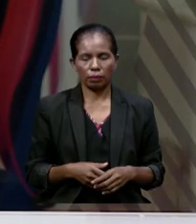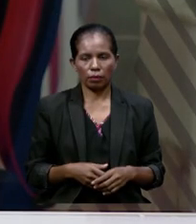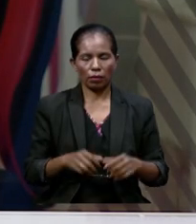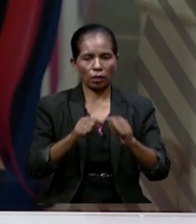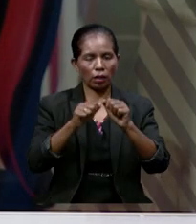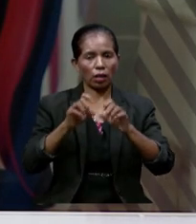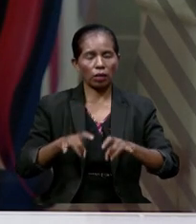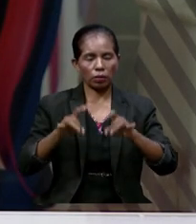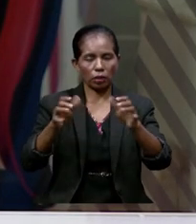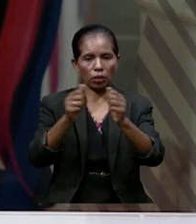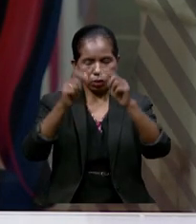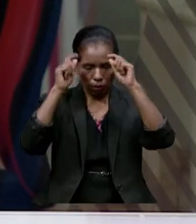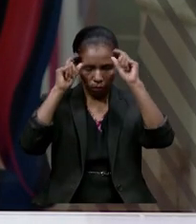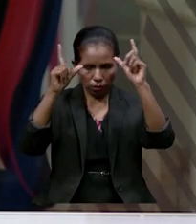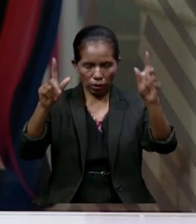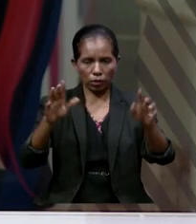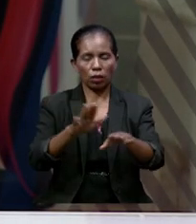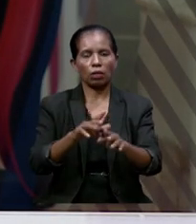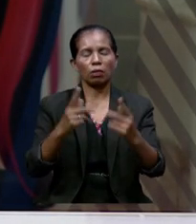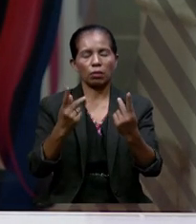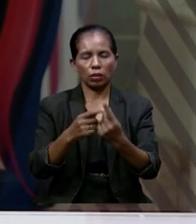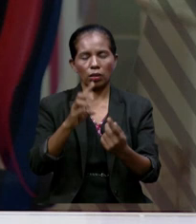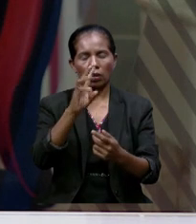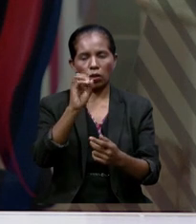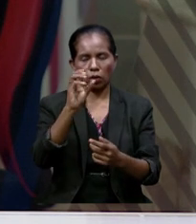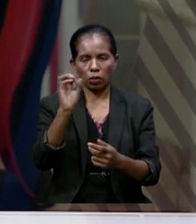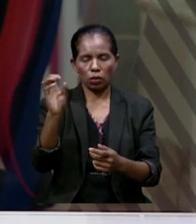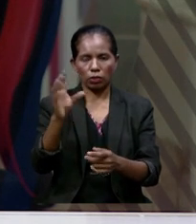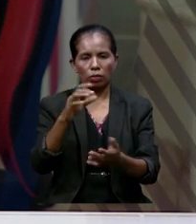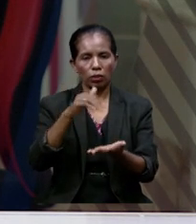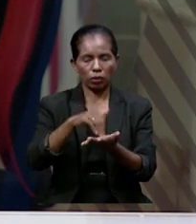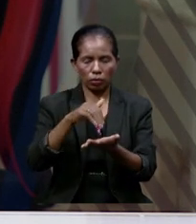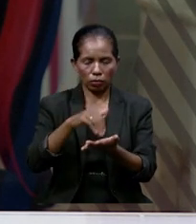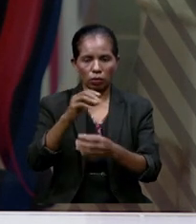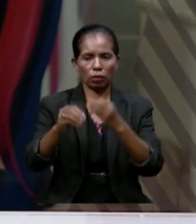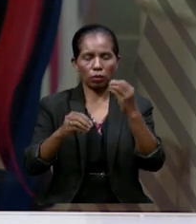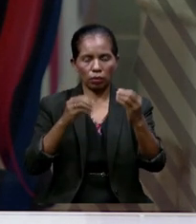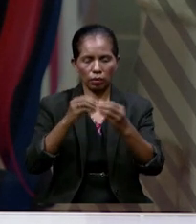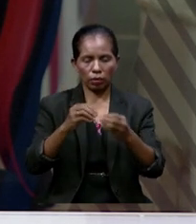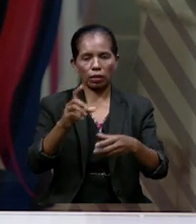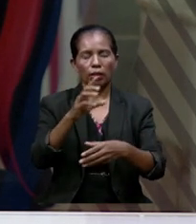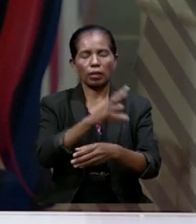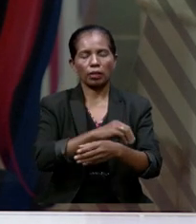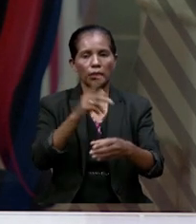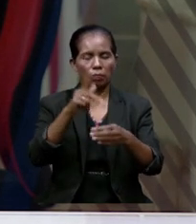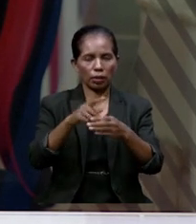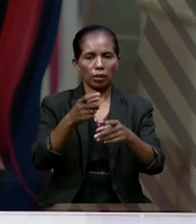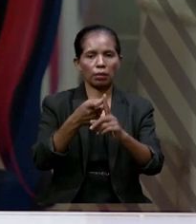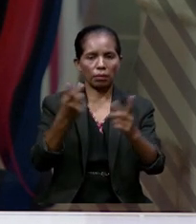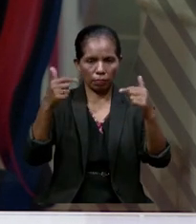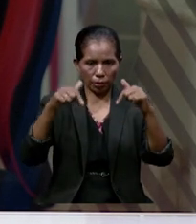Austrália no Timor-Leste contrata a companhia Wood, hodi hala estudu viabilidade konaba kadoras husi greater sunrise.